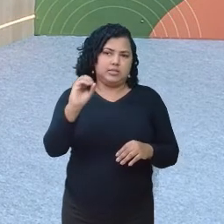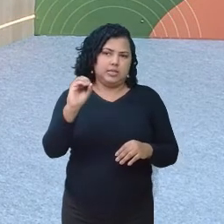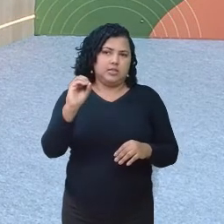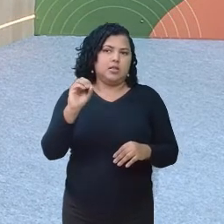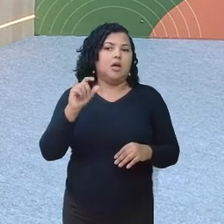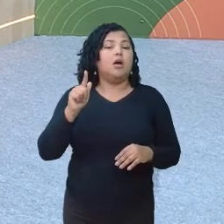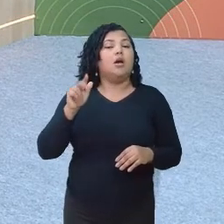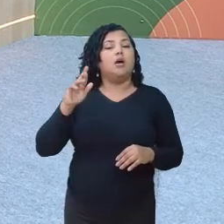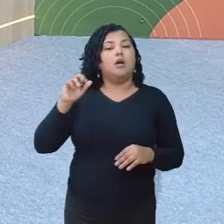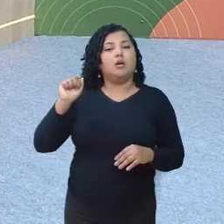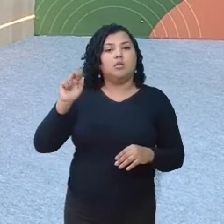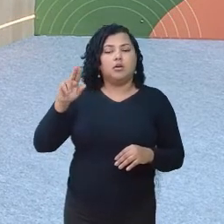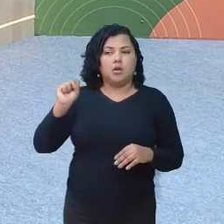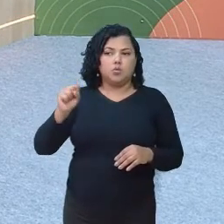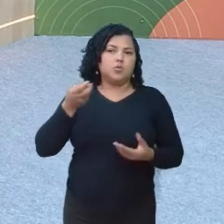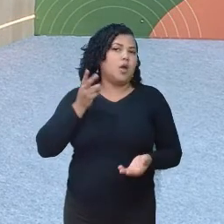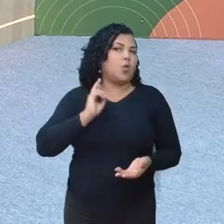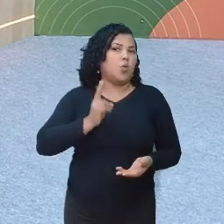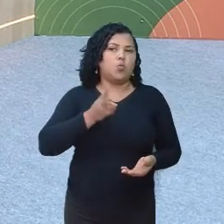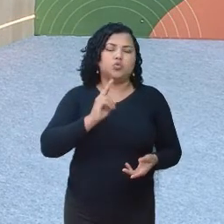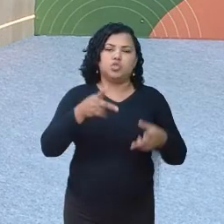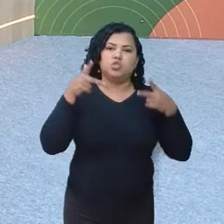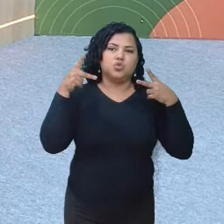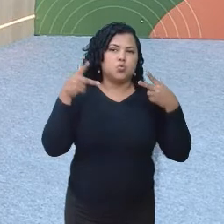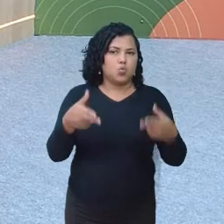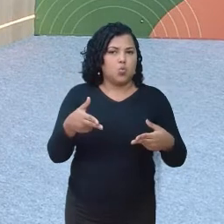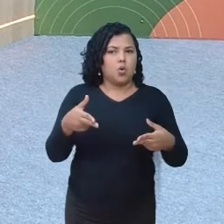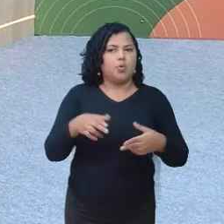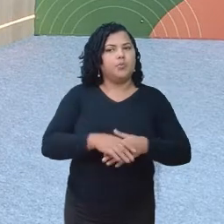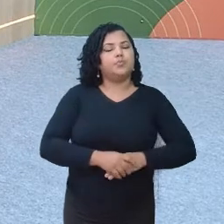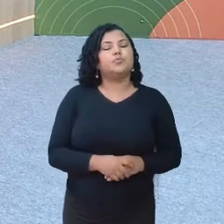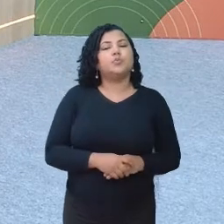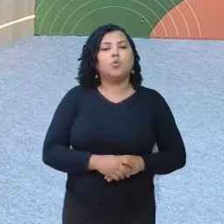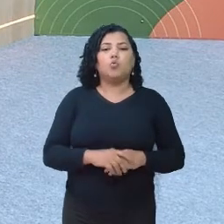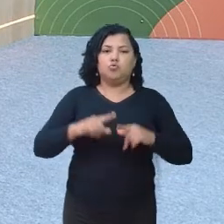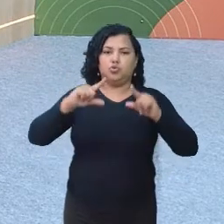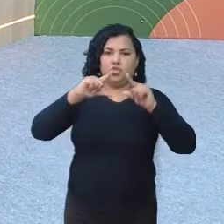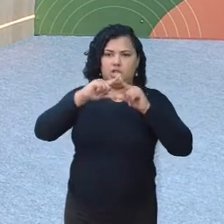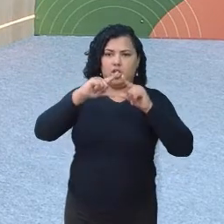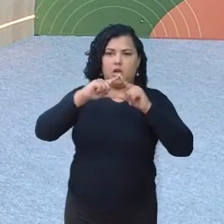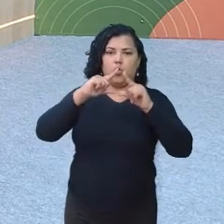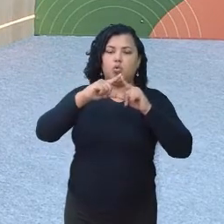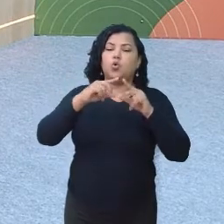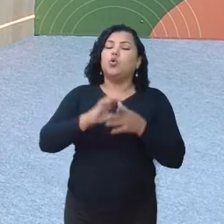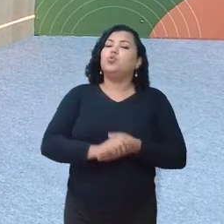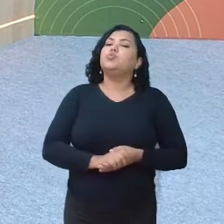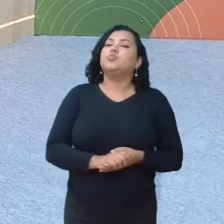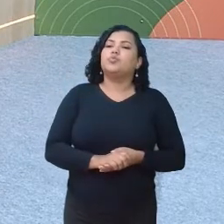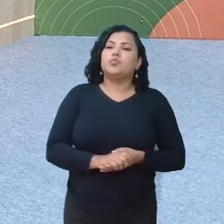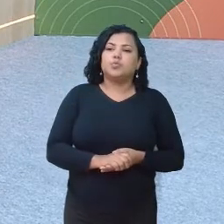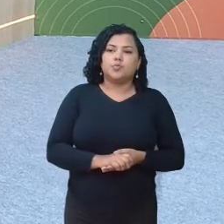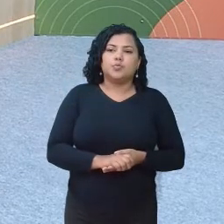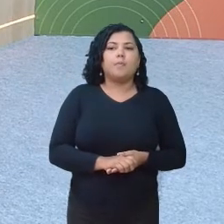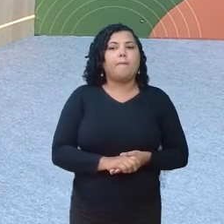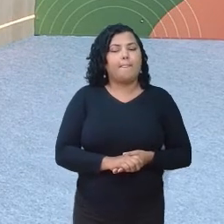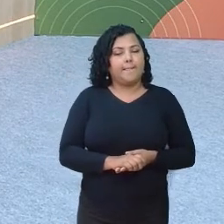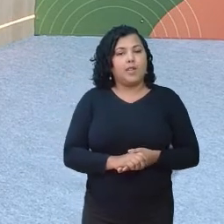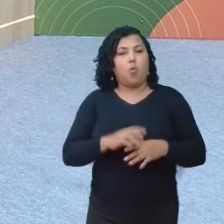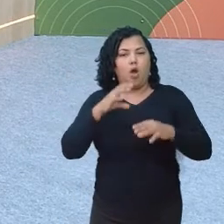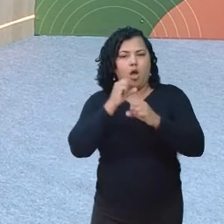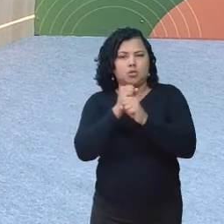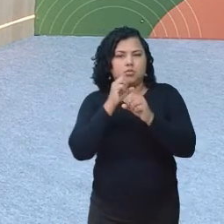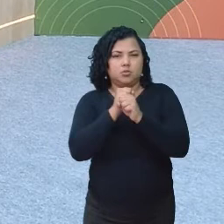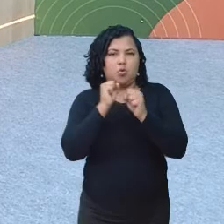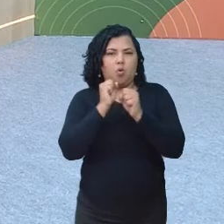tá certo? Então é constante, da mesma forma que os triângulos, a gente vai ver que nos quadriláteros também a soma dos ângulos